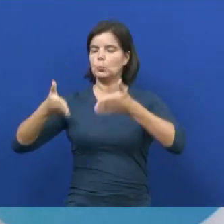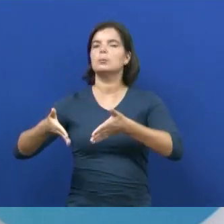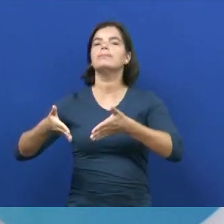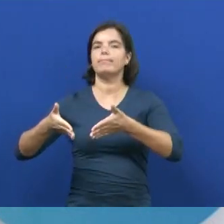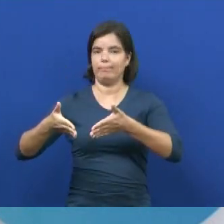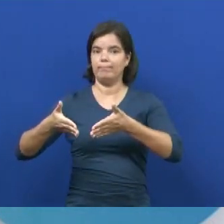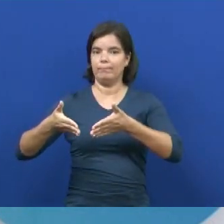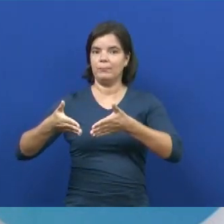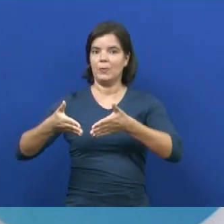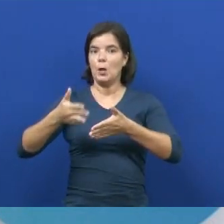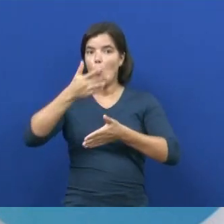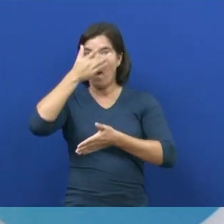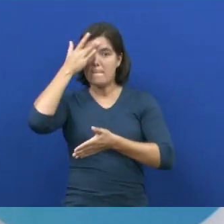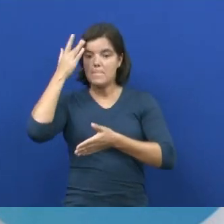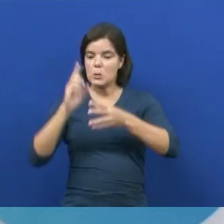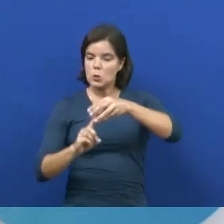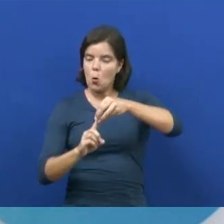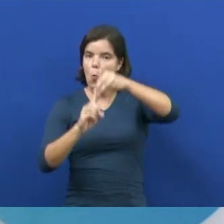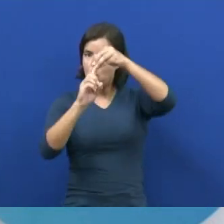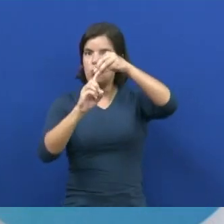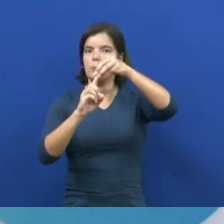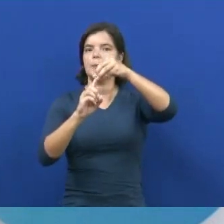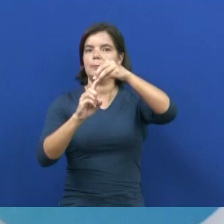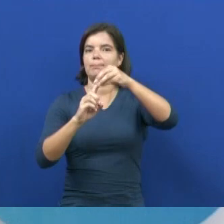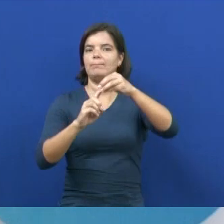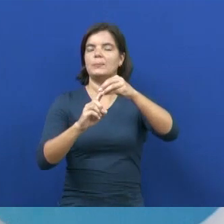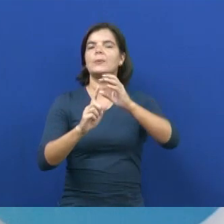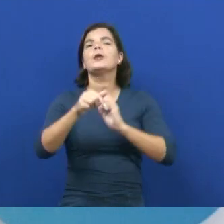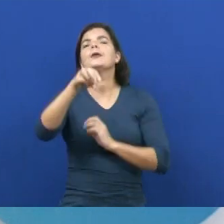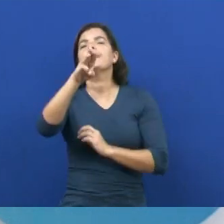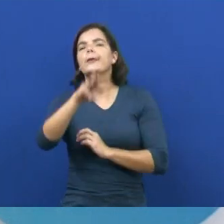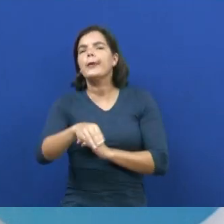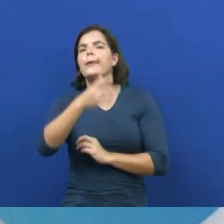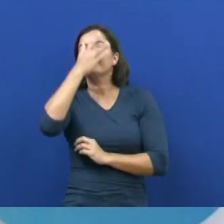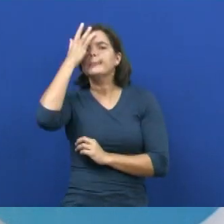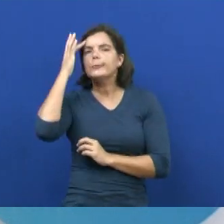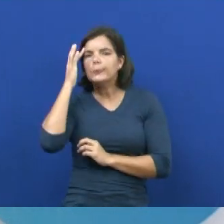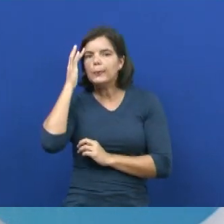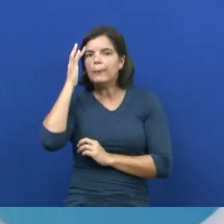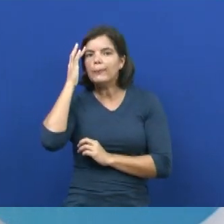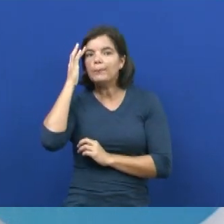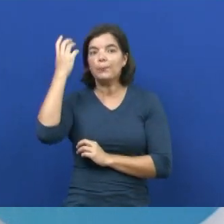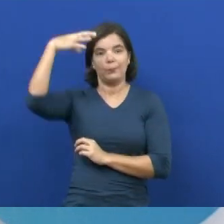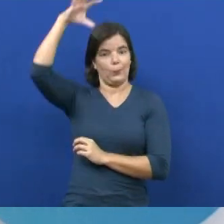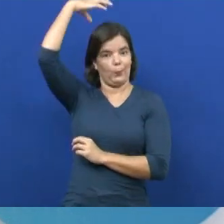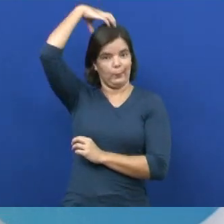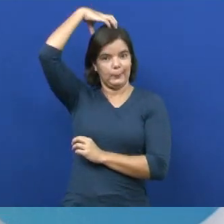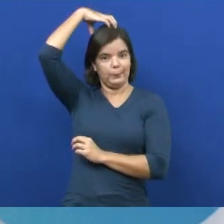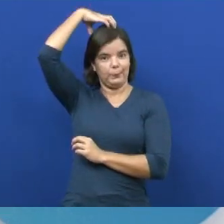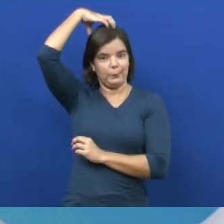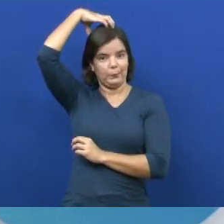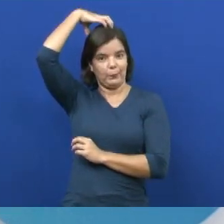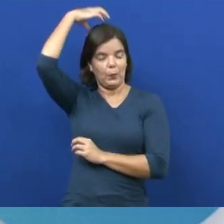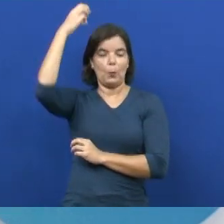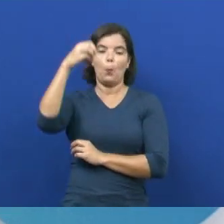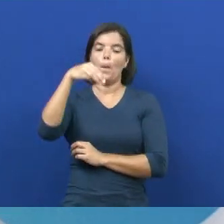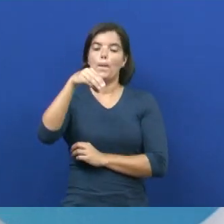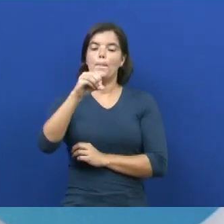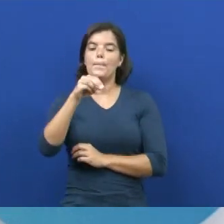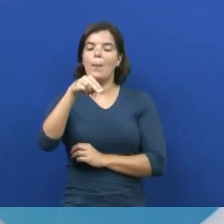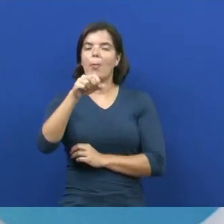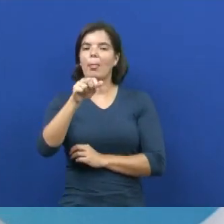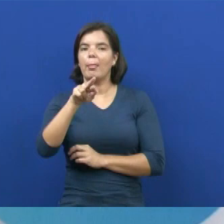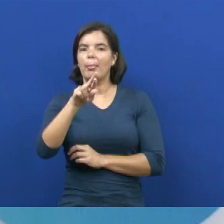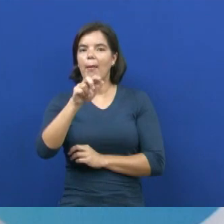centralizado na mão de uma única pessoa. Quem era essa pessoa? O rei, o monarca, tá